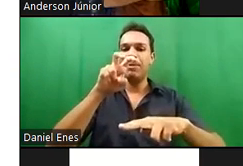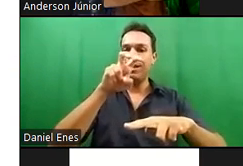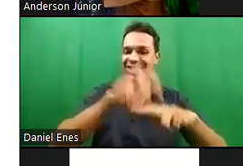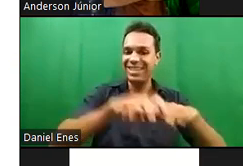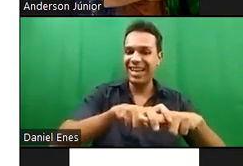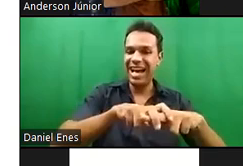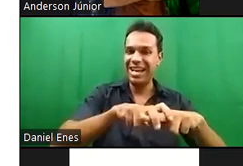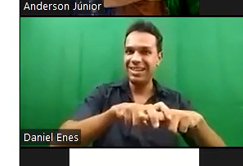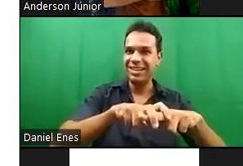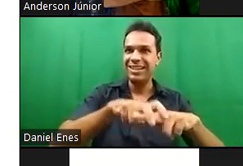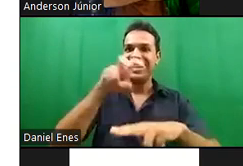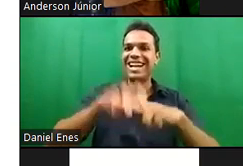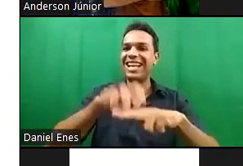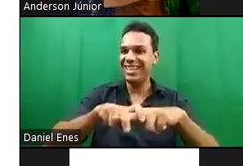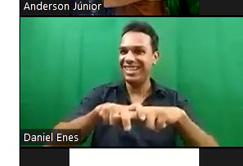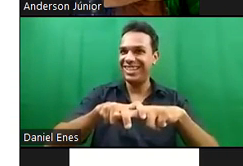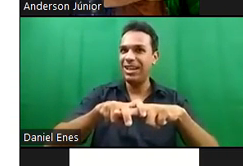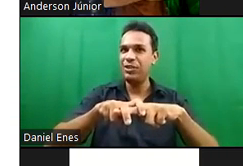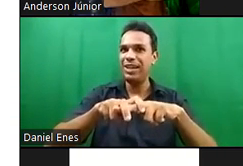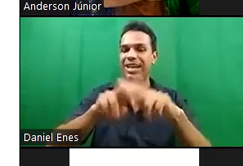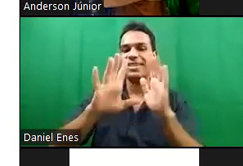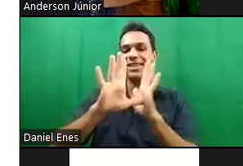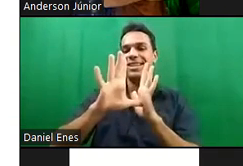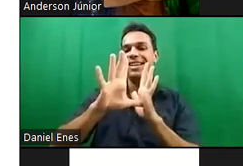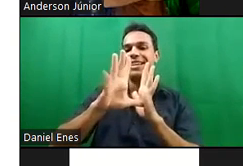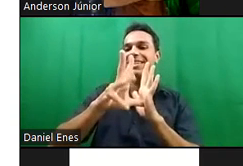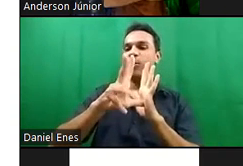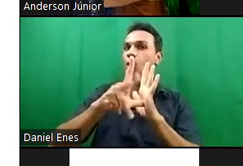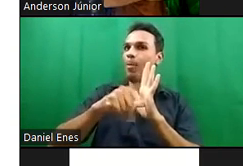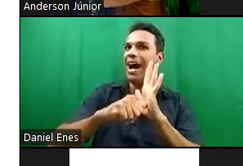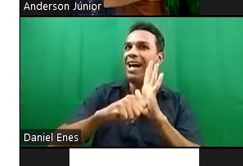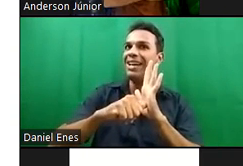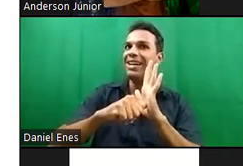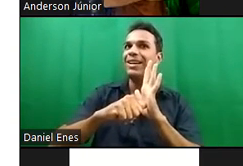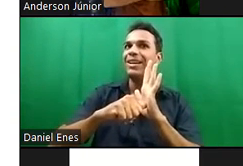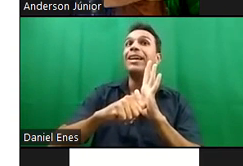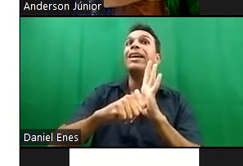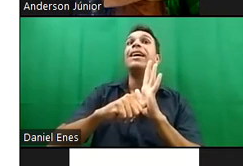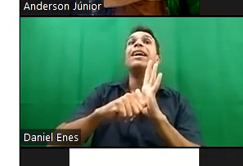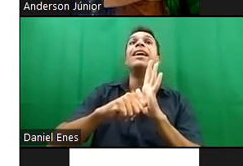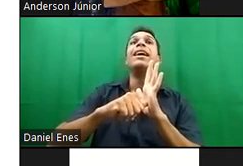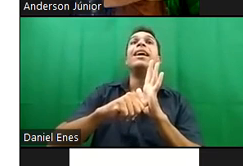exemplo, ó, sentar, cadeira. Olha a diferença. Roubar.